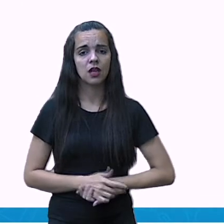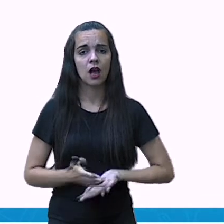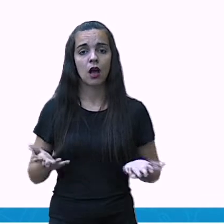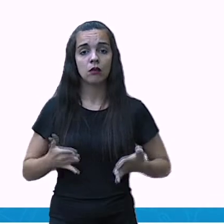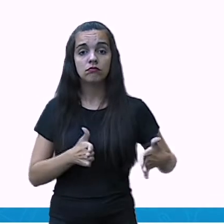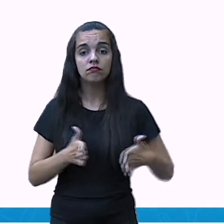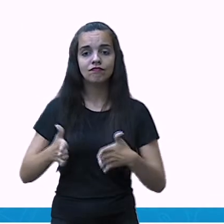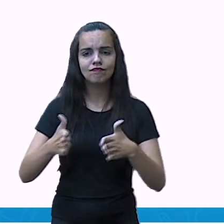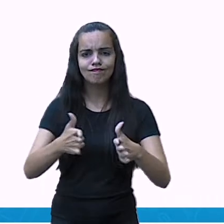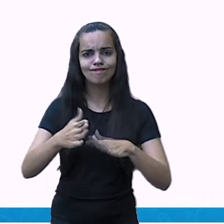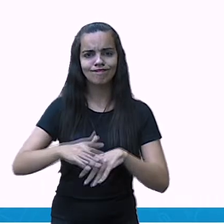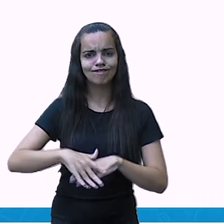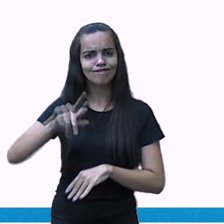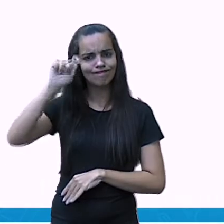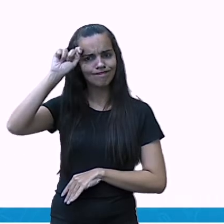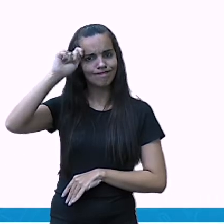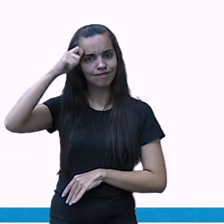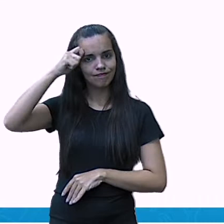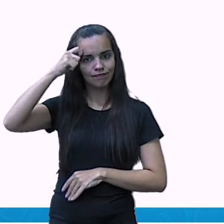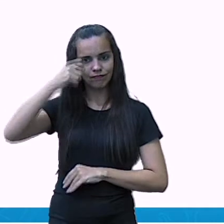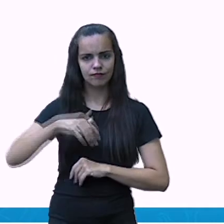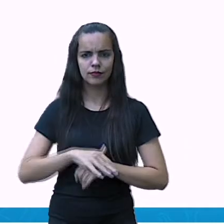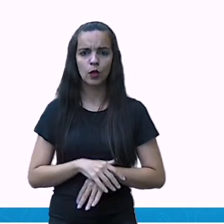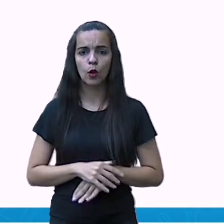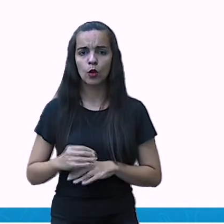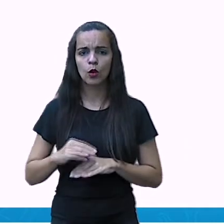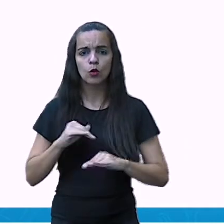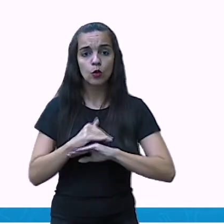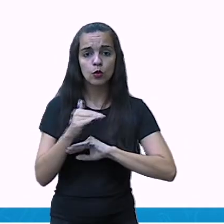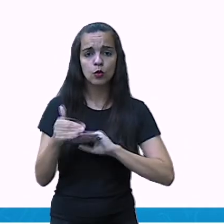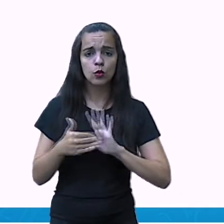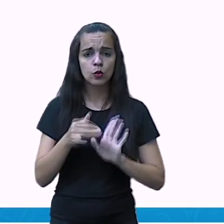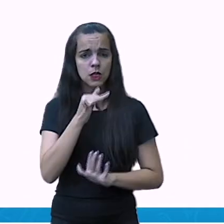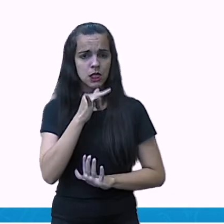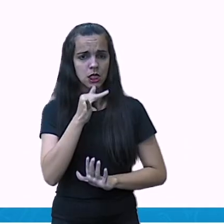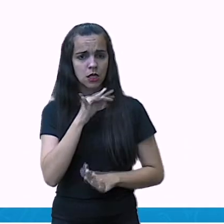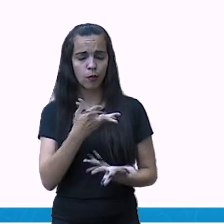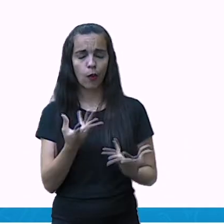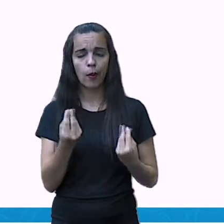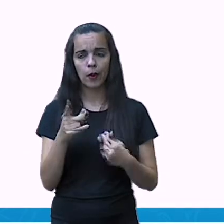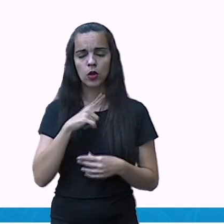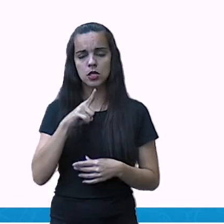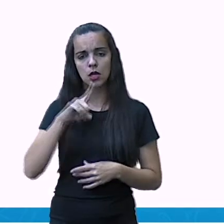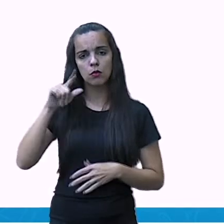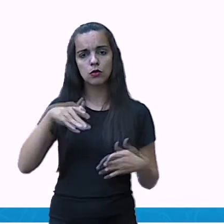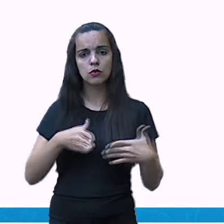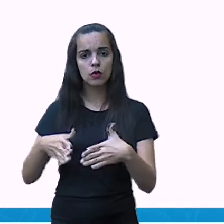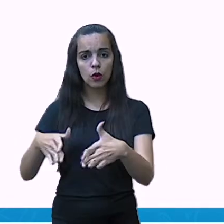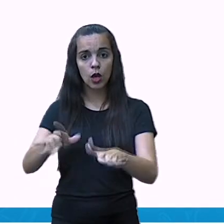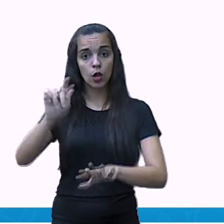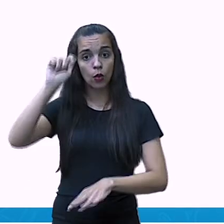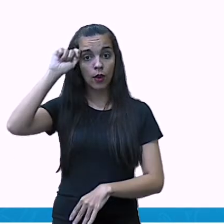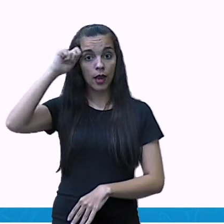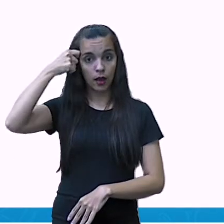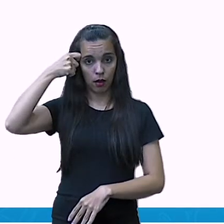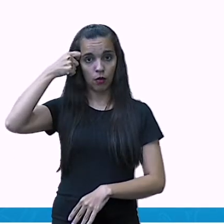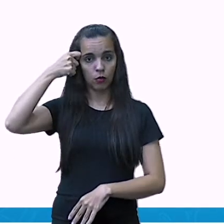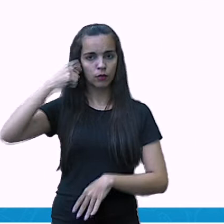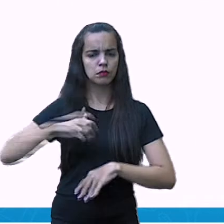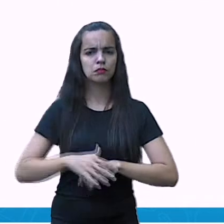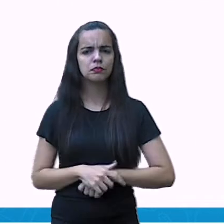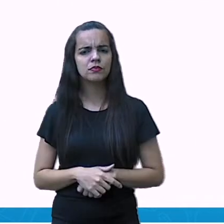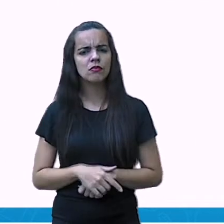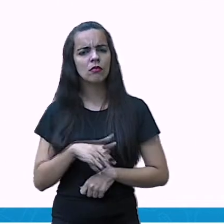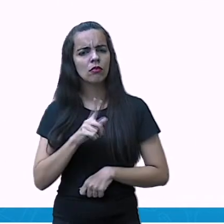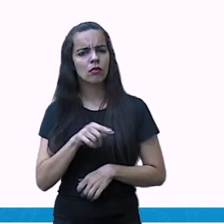Rios de águas pretas, tendo como um exemplo, né, o Rio Negro. E na região amazônica,